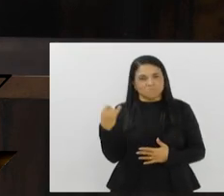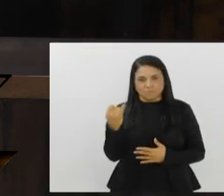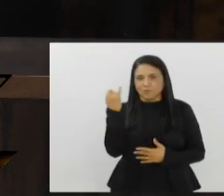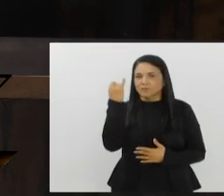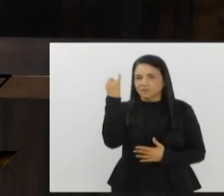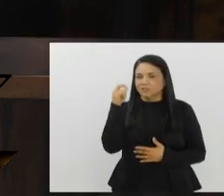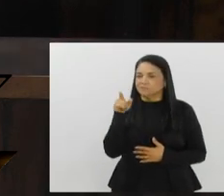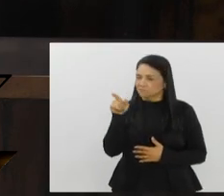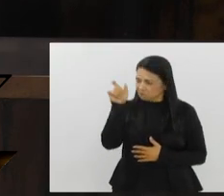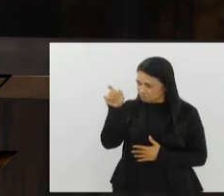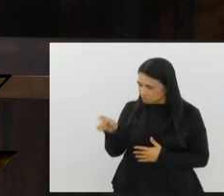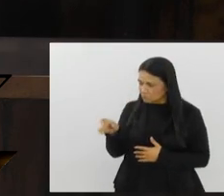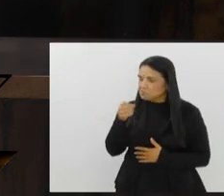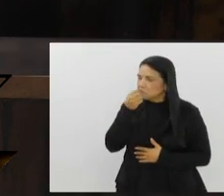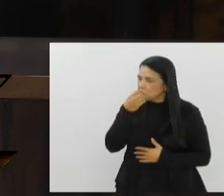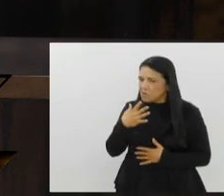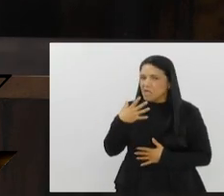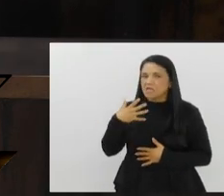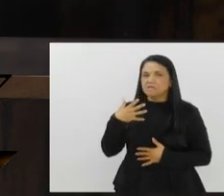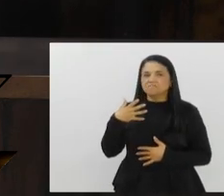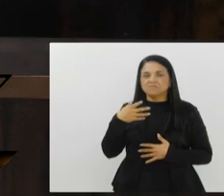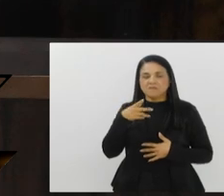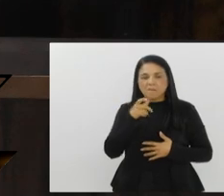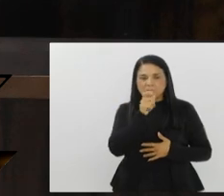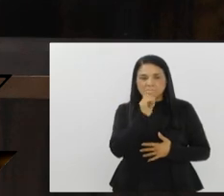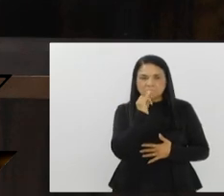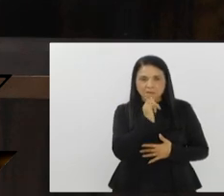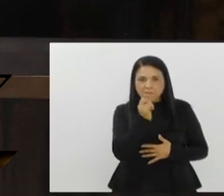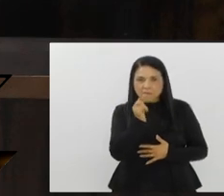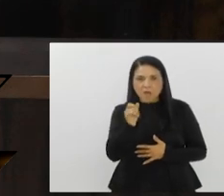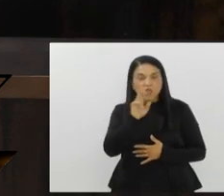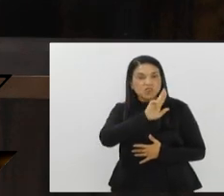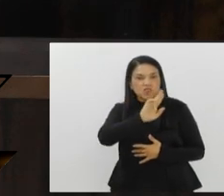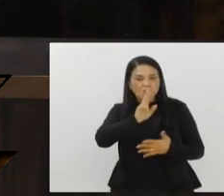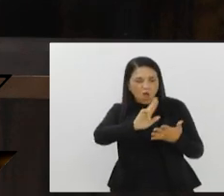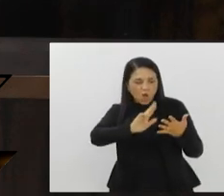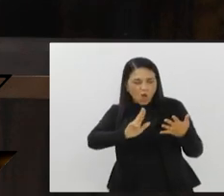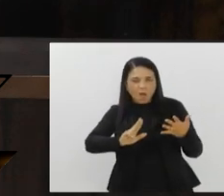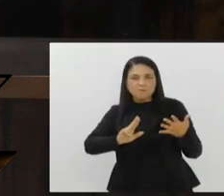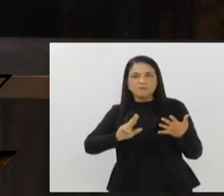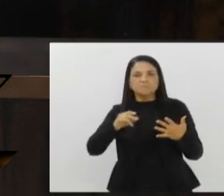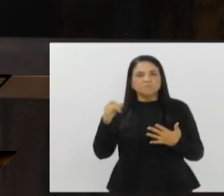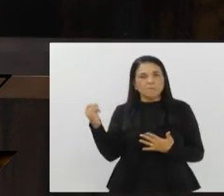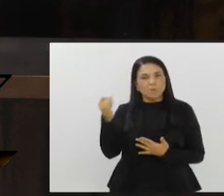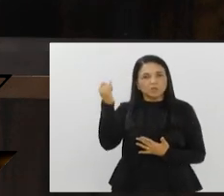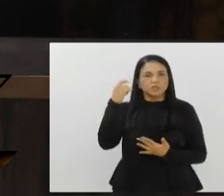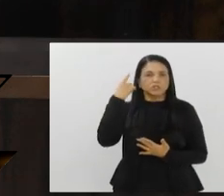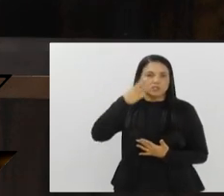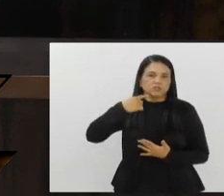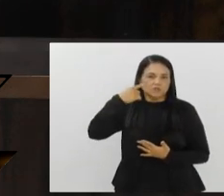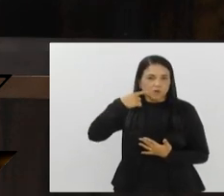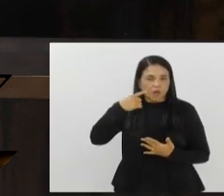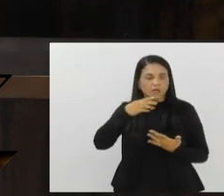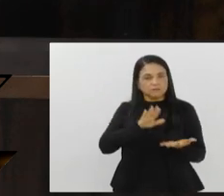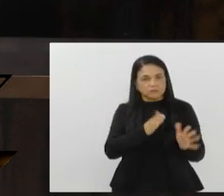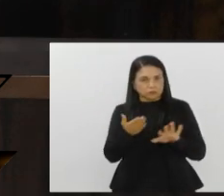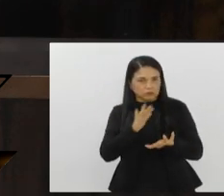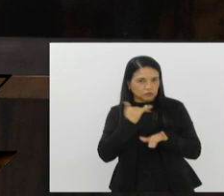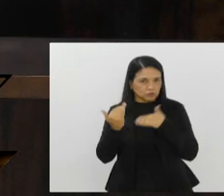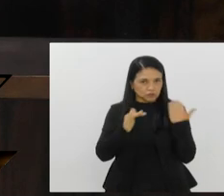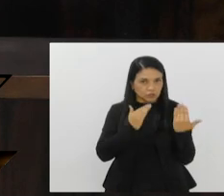fez muito bem inclusive em citar o nome desses importantes advogados que já se foram os que estão entre nós